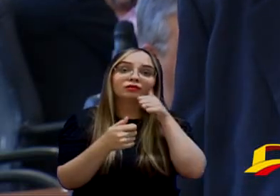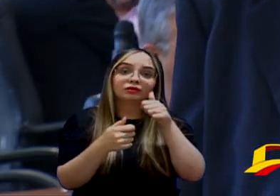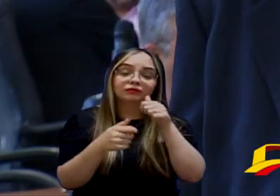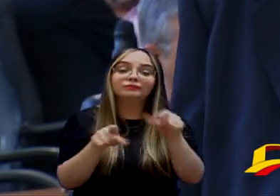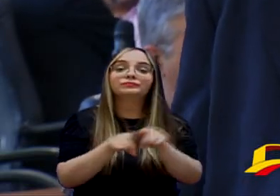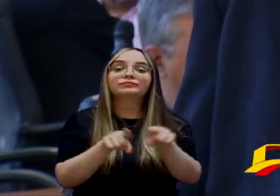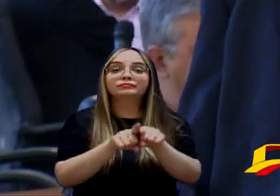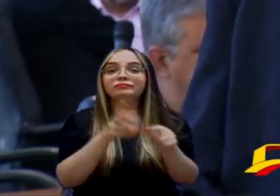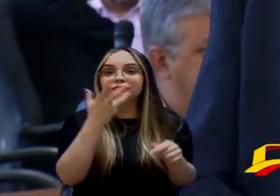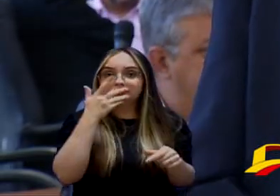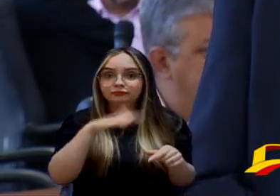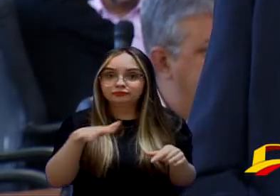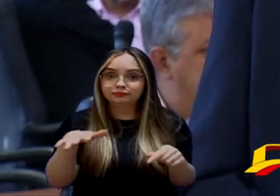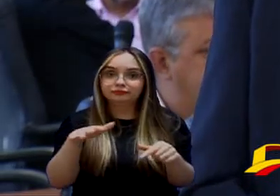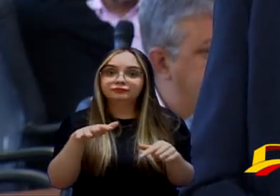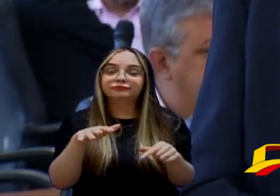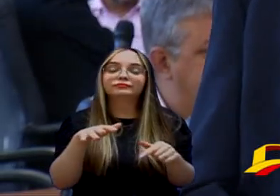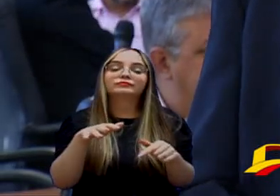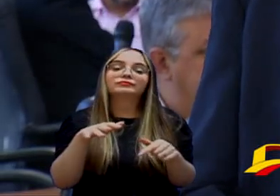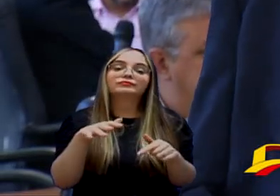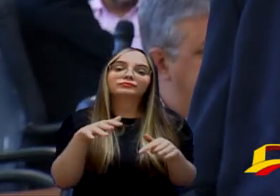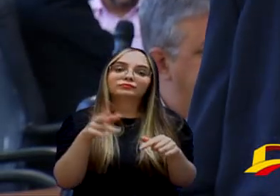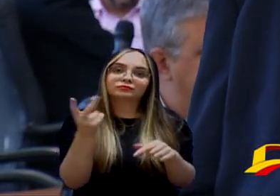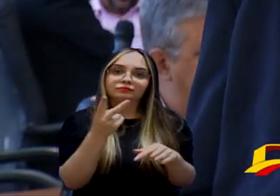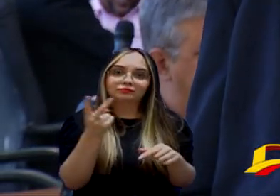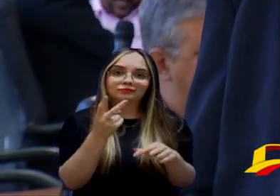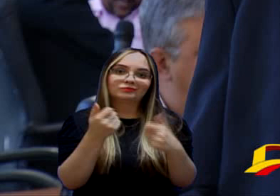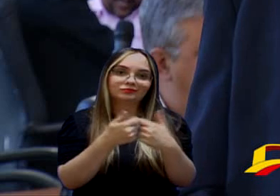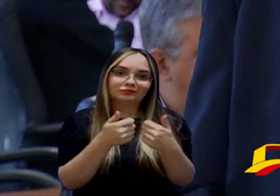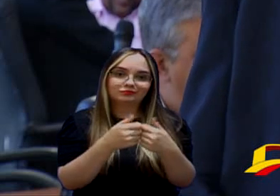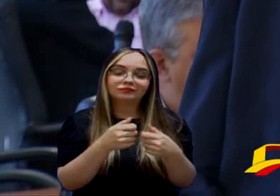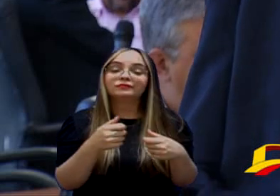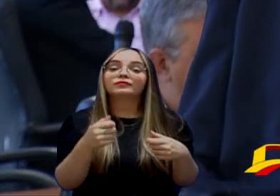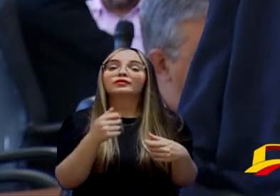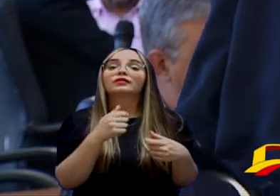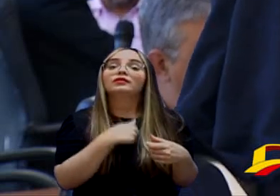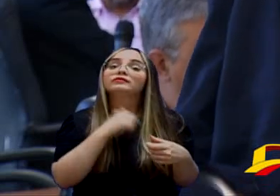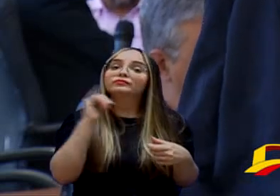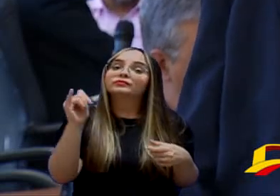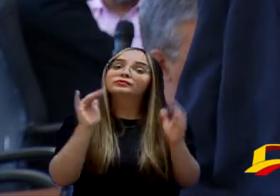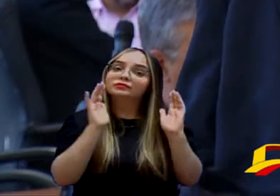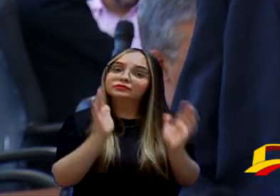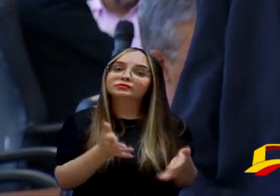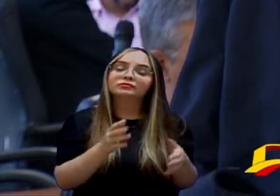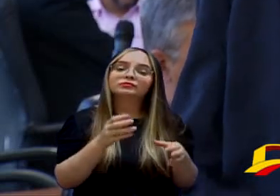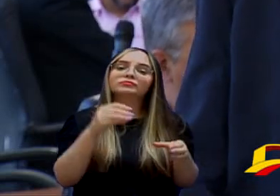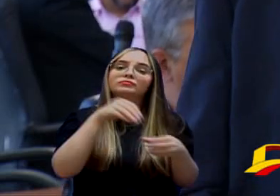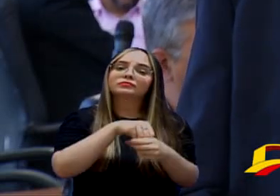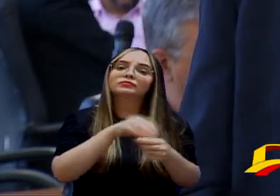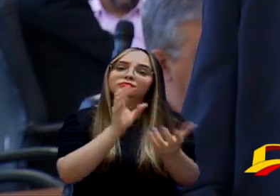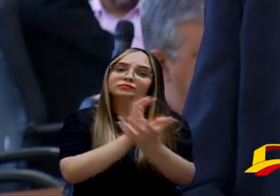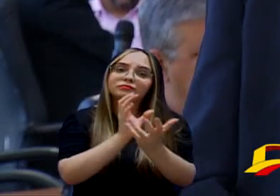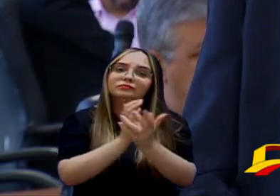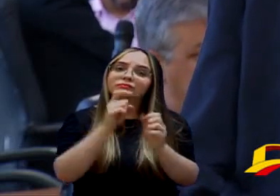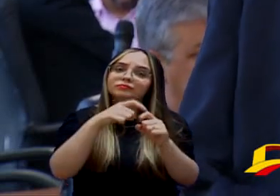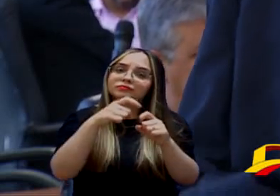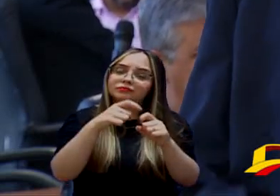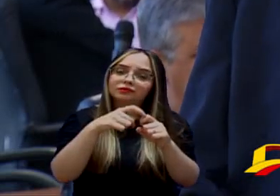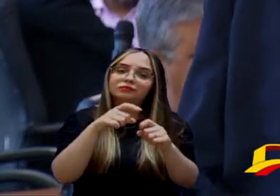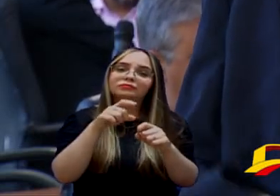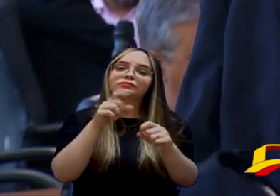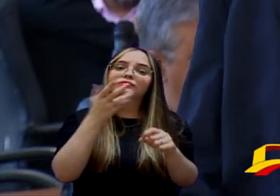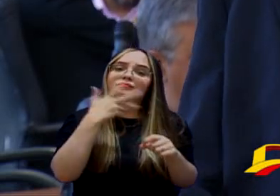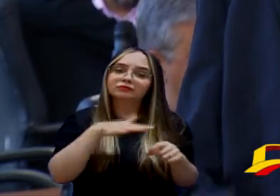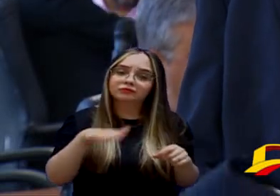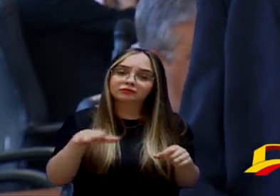da criança que foi o que eu cobrei do prefeito agora de prefeito Coloque uma boa equipe de pediatras